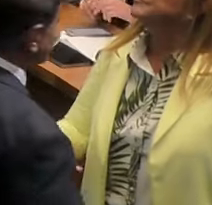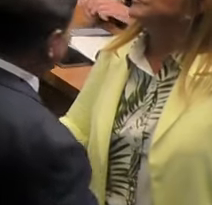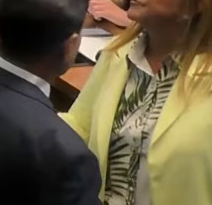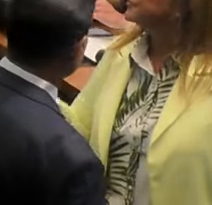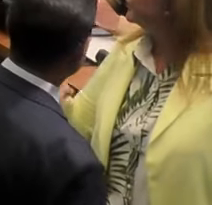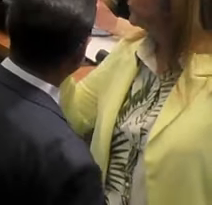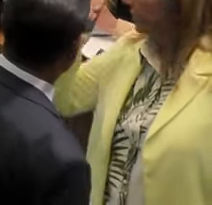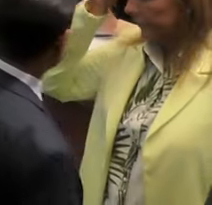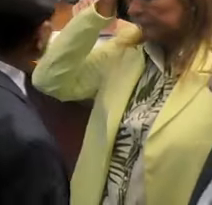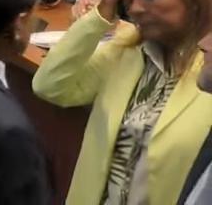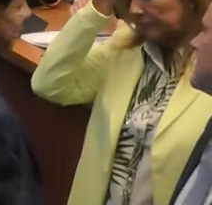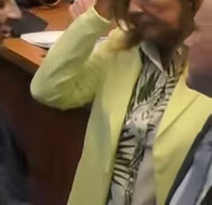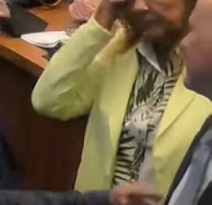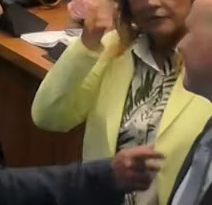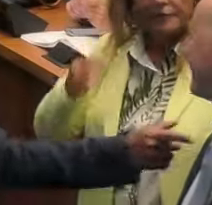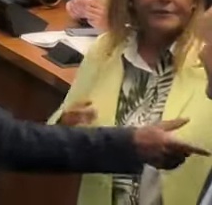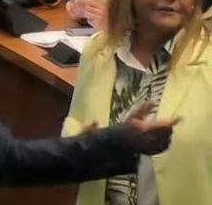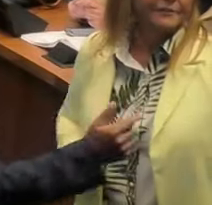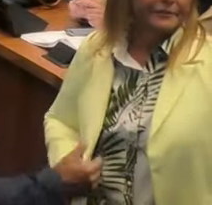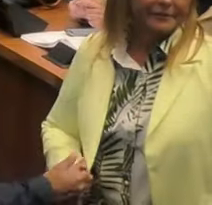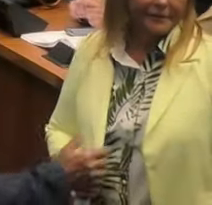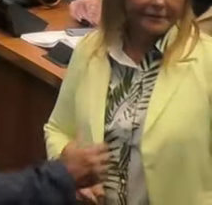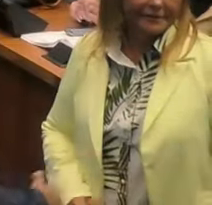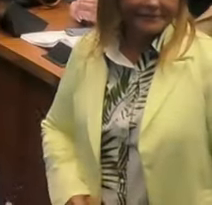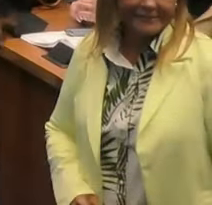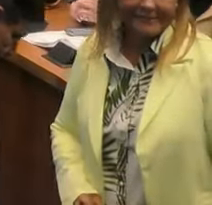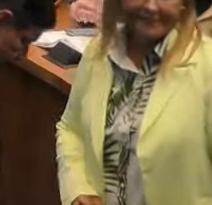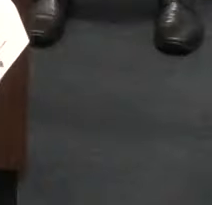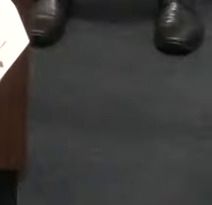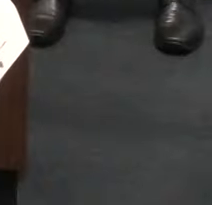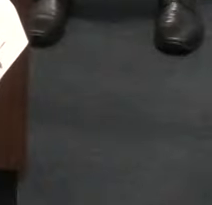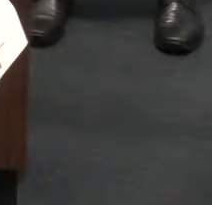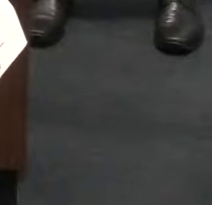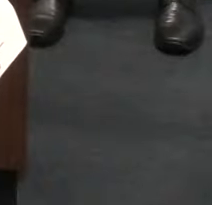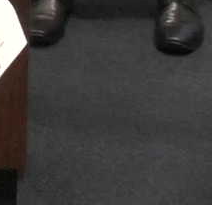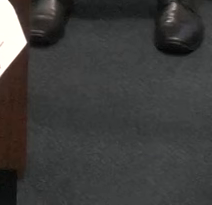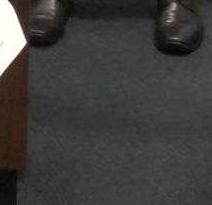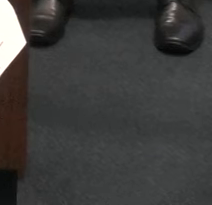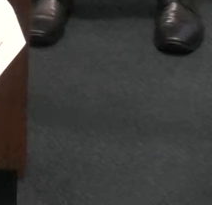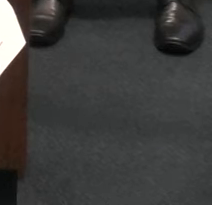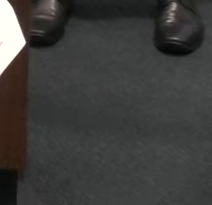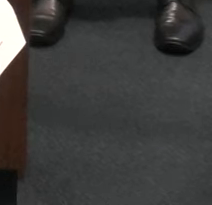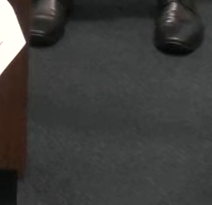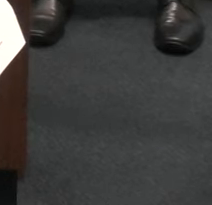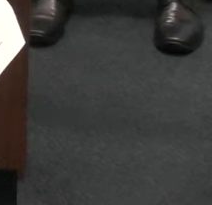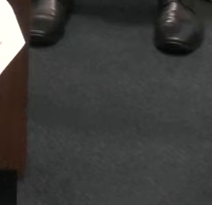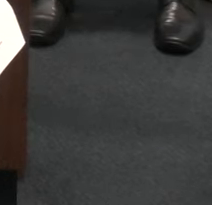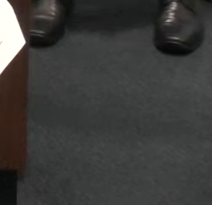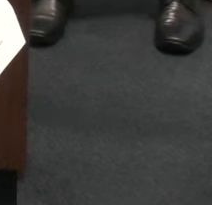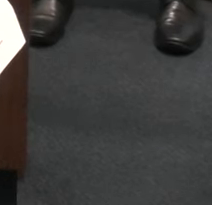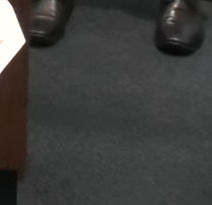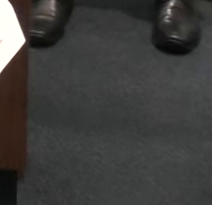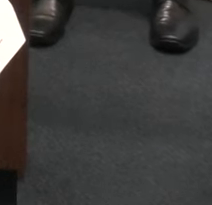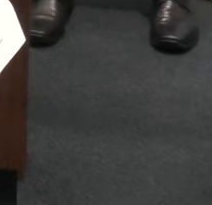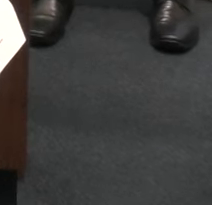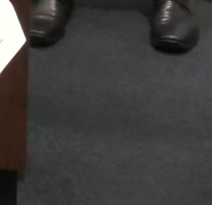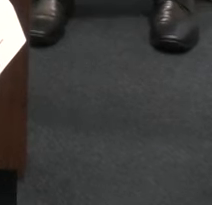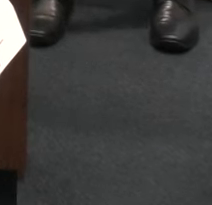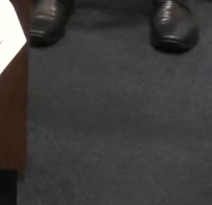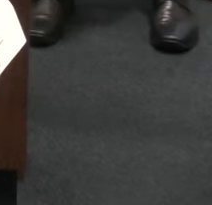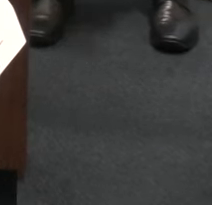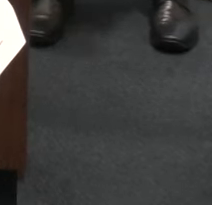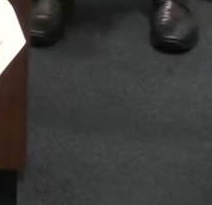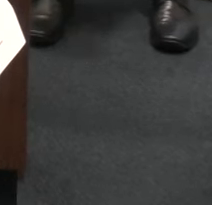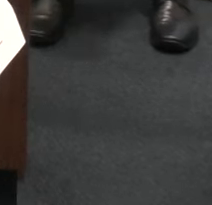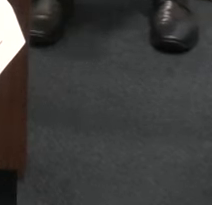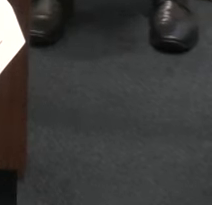sua leitura, no primeiro momento eu verifiquei que o substitutivo tinha